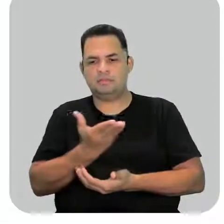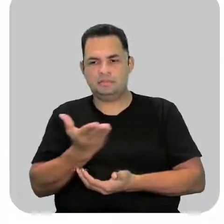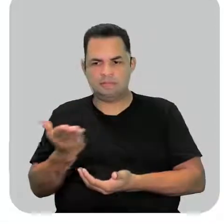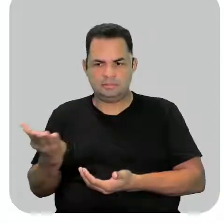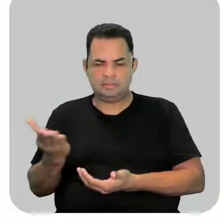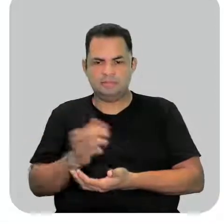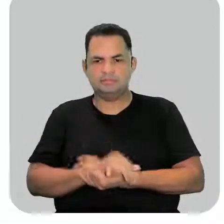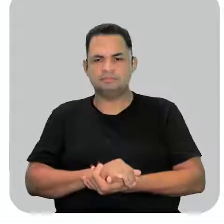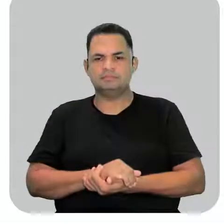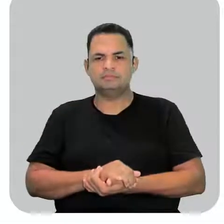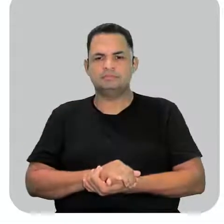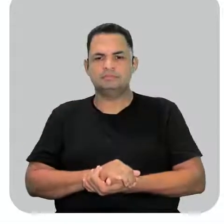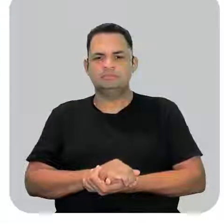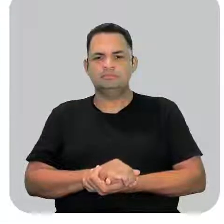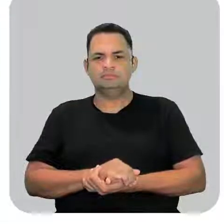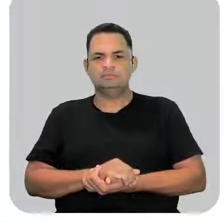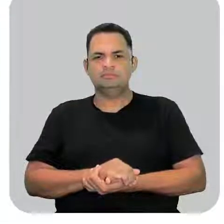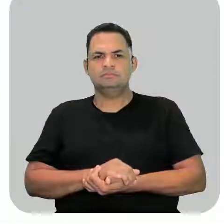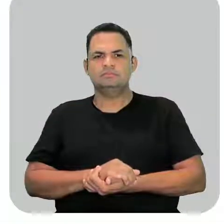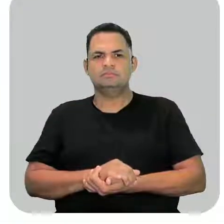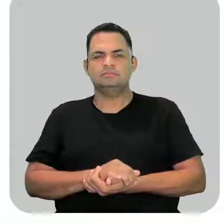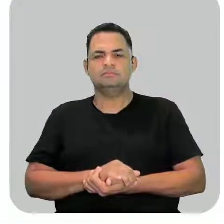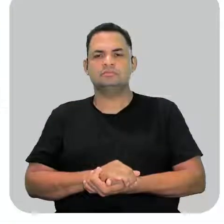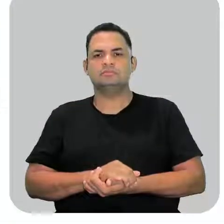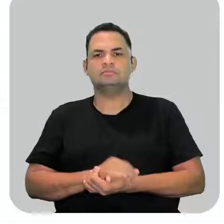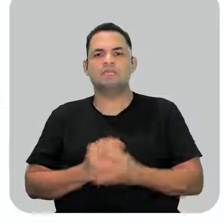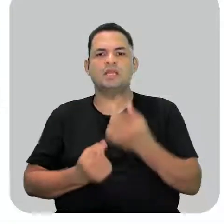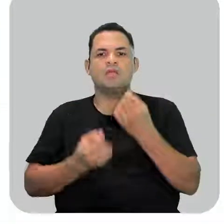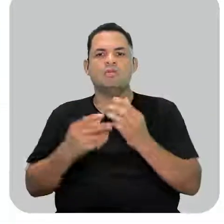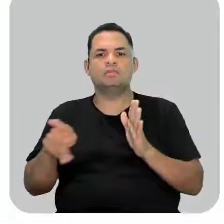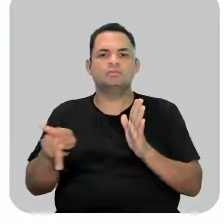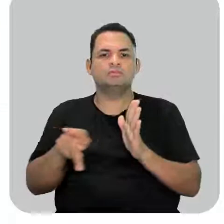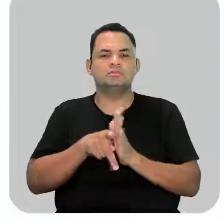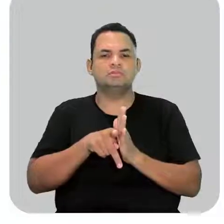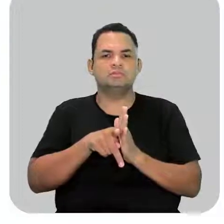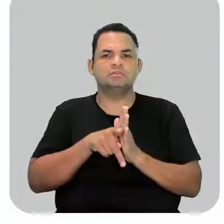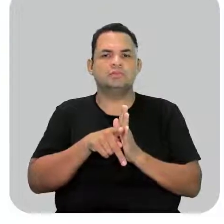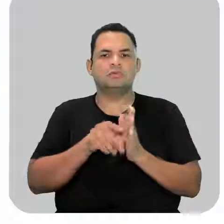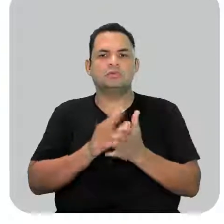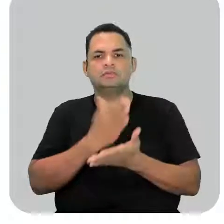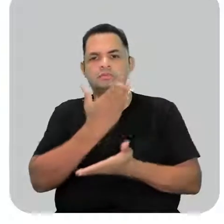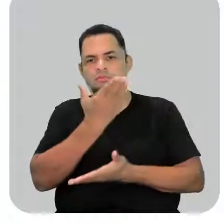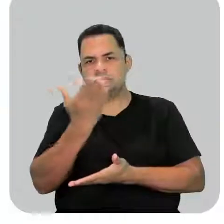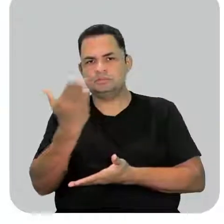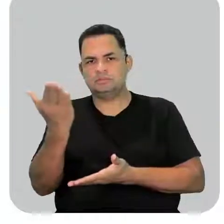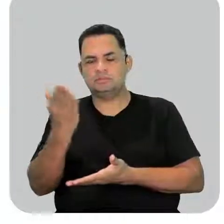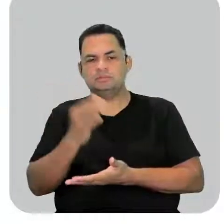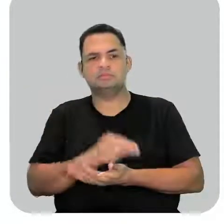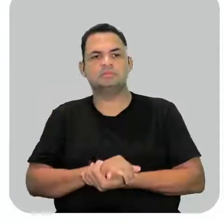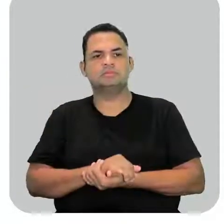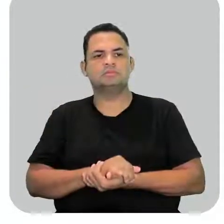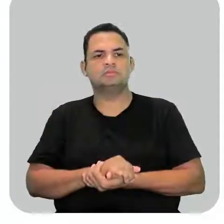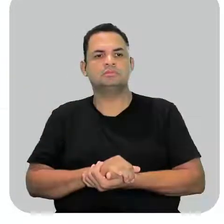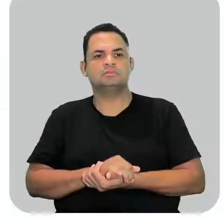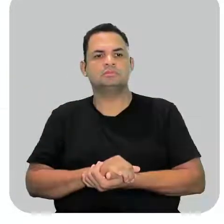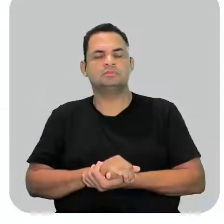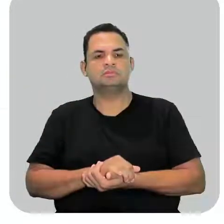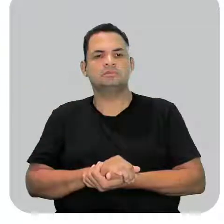trinitrotolueno, tá, pessoal? E algumas propriedades dos nitros compostos.